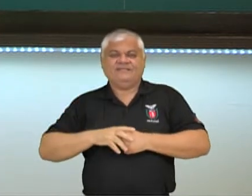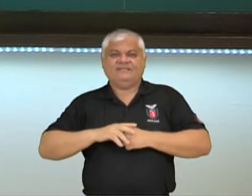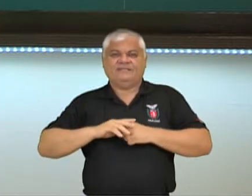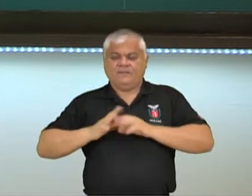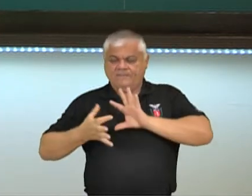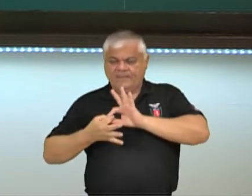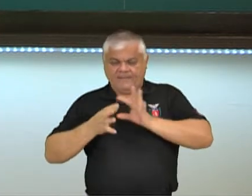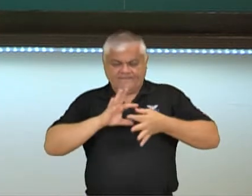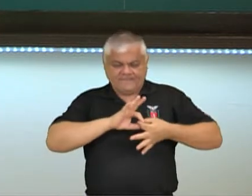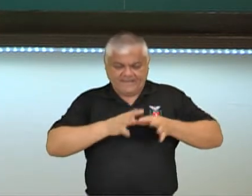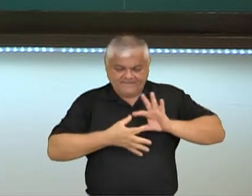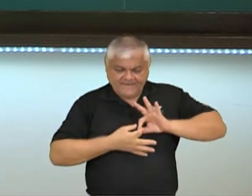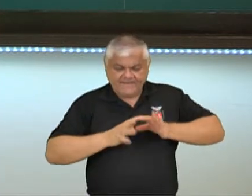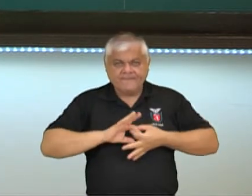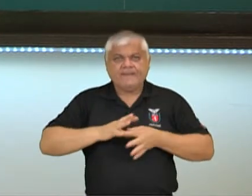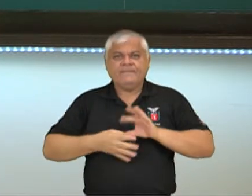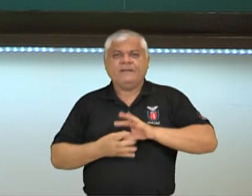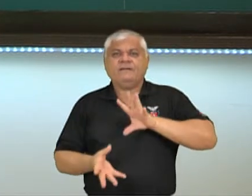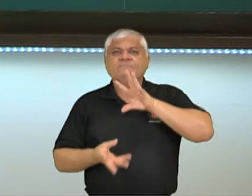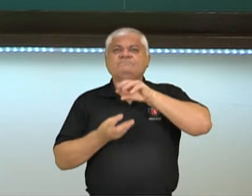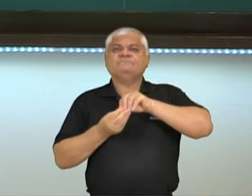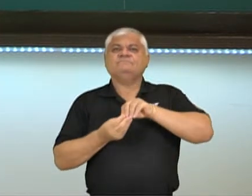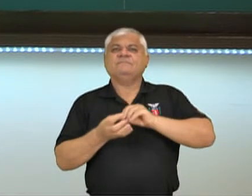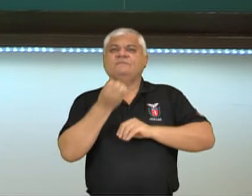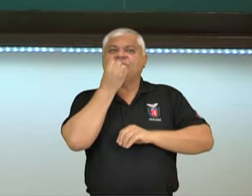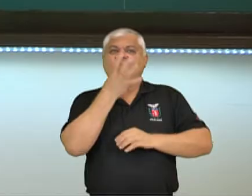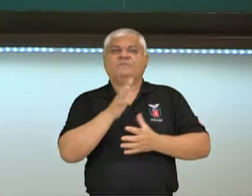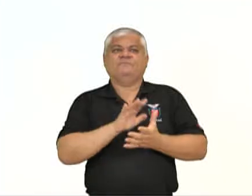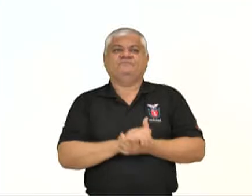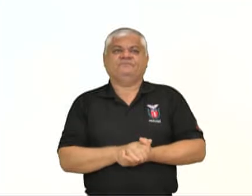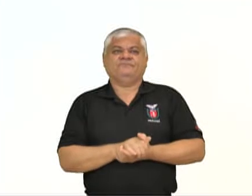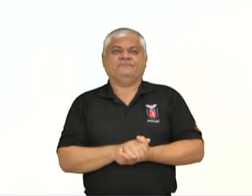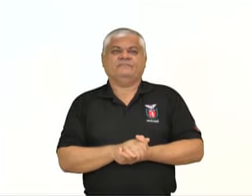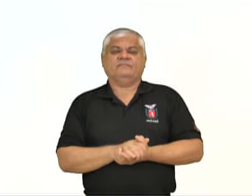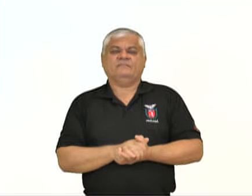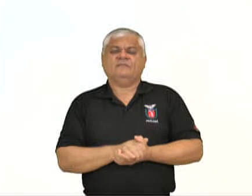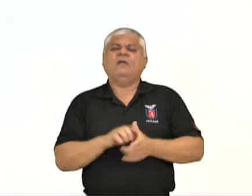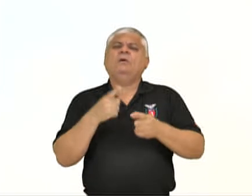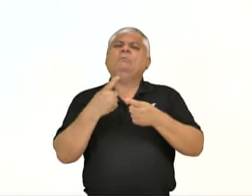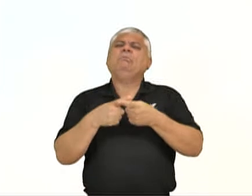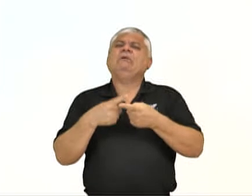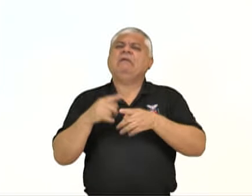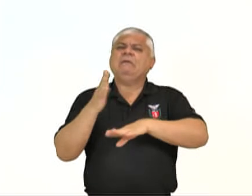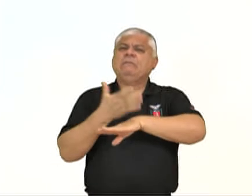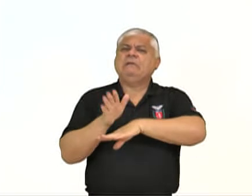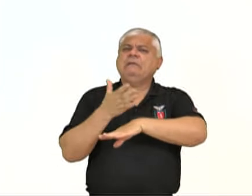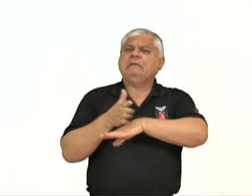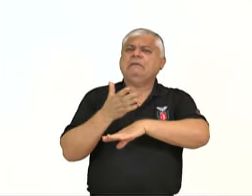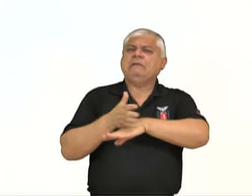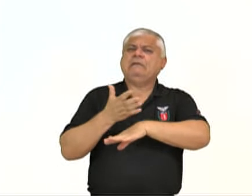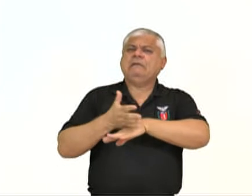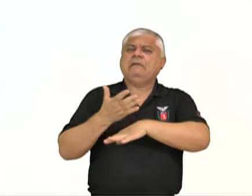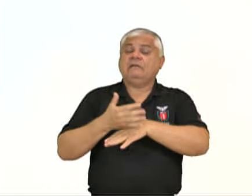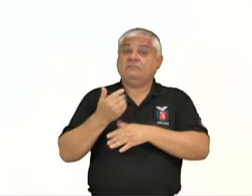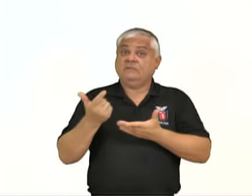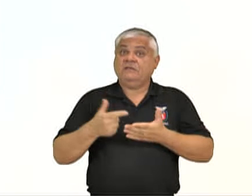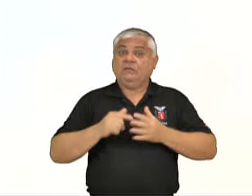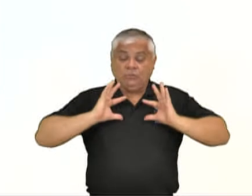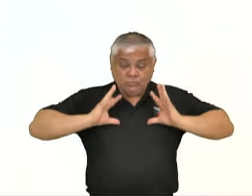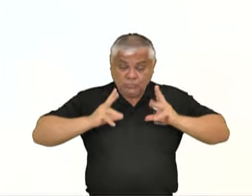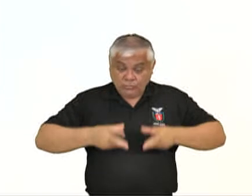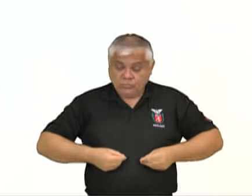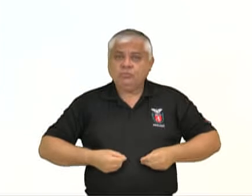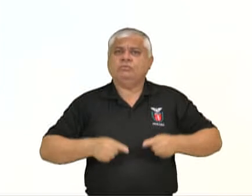os benefícios proporcionados pela antiginástica. Por que praticar? Trabalha todas as leis do corpo,